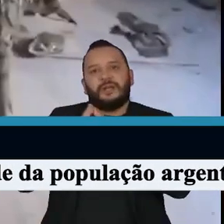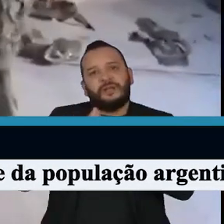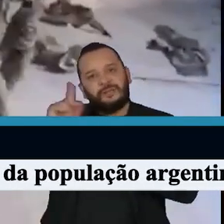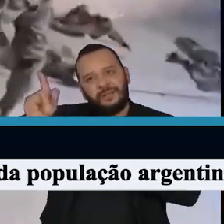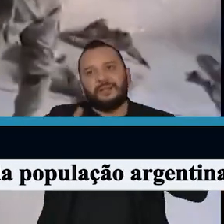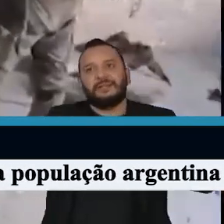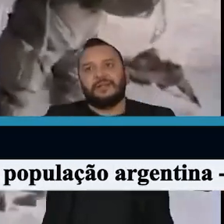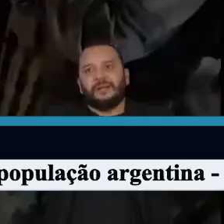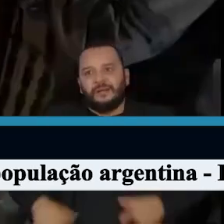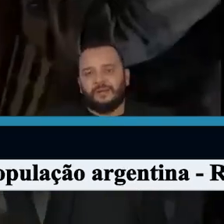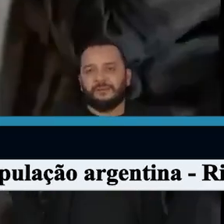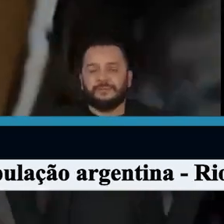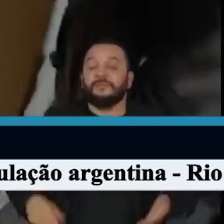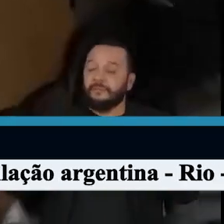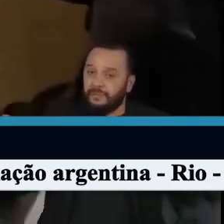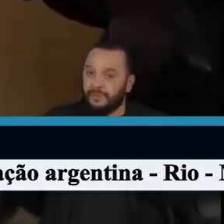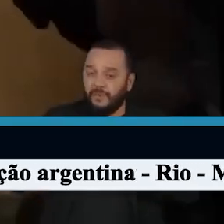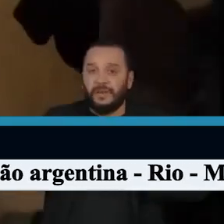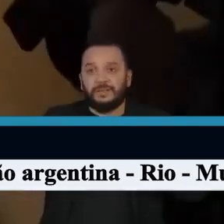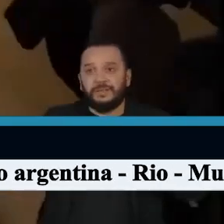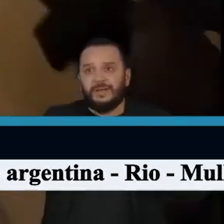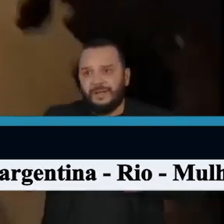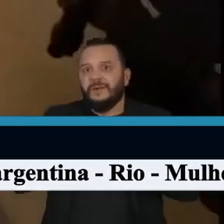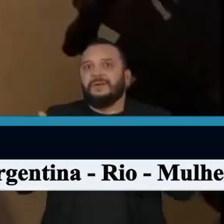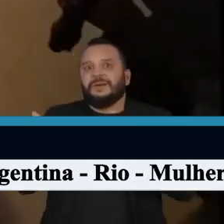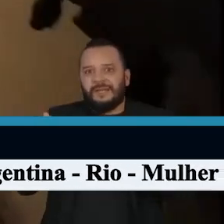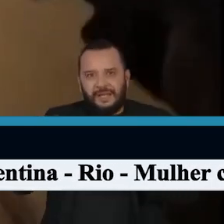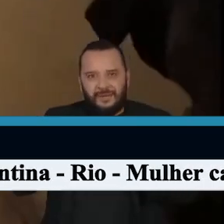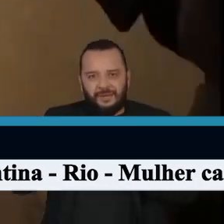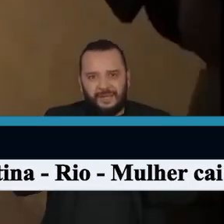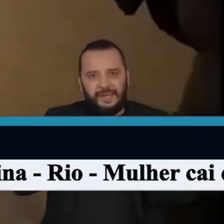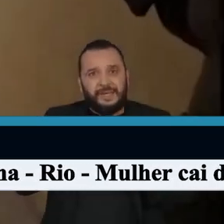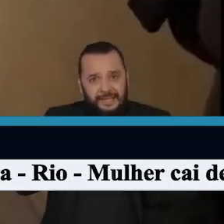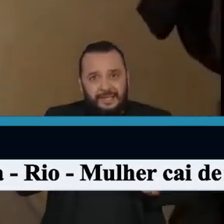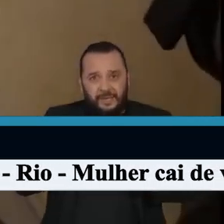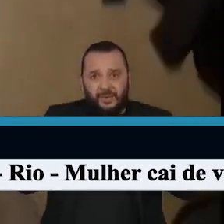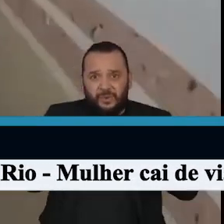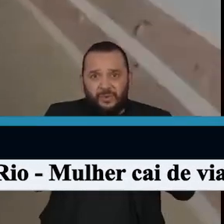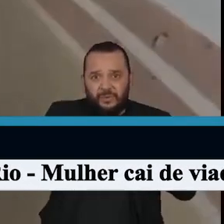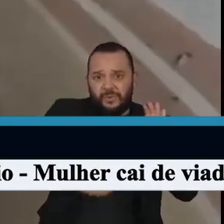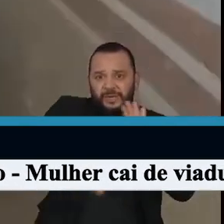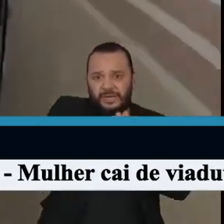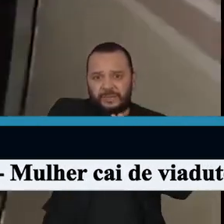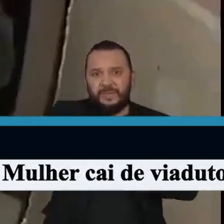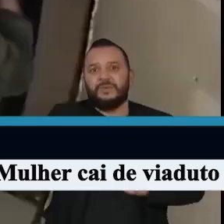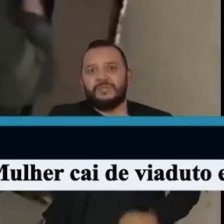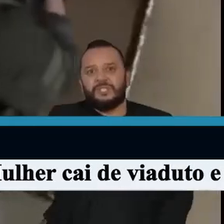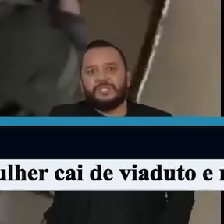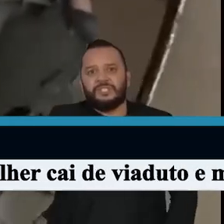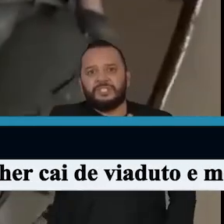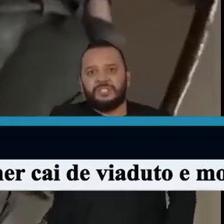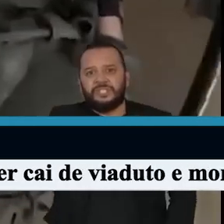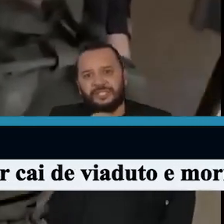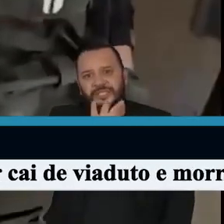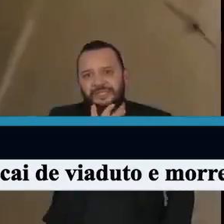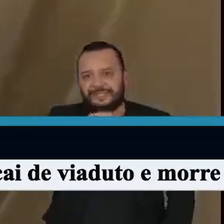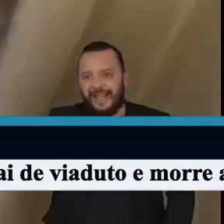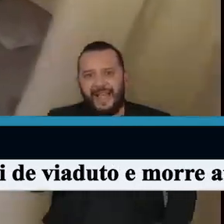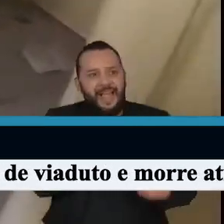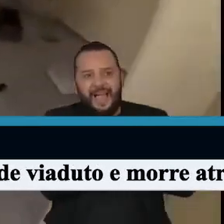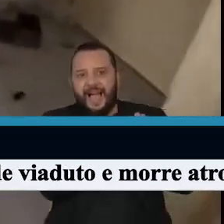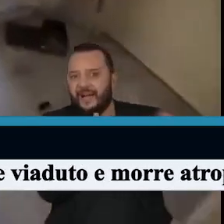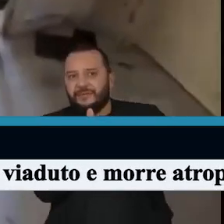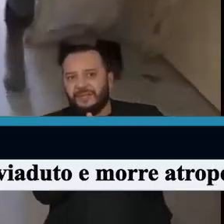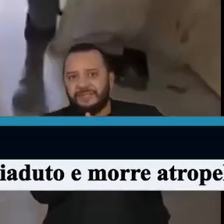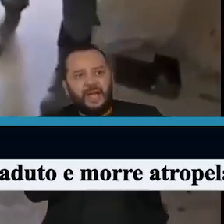isso, Tel Aviv considera fundamental afastar a milícia xiita da fronteira, e isso só é possível se ela for